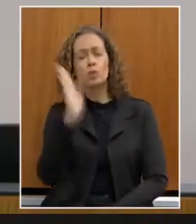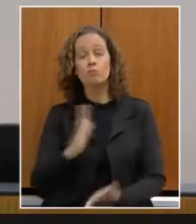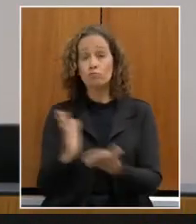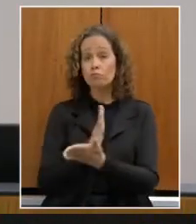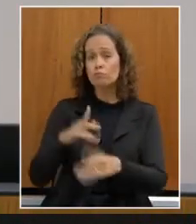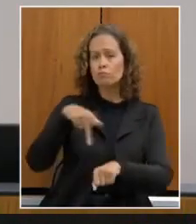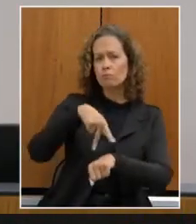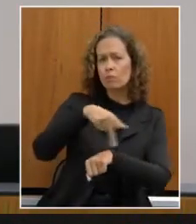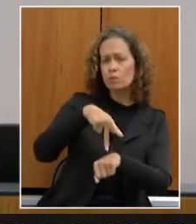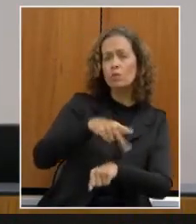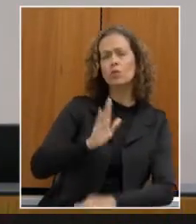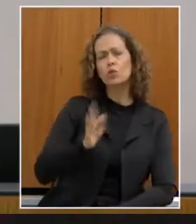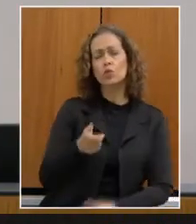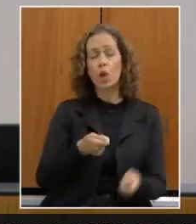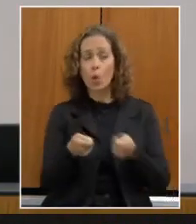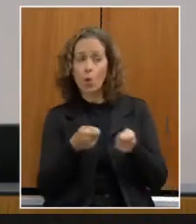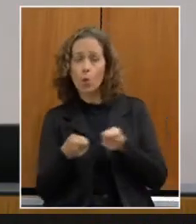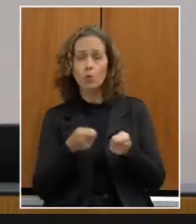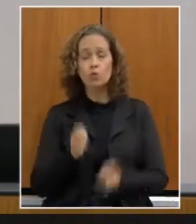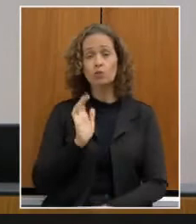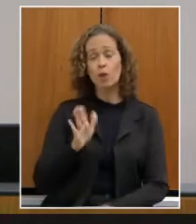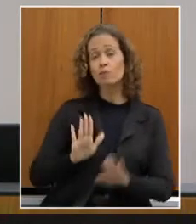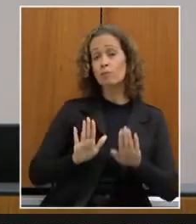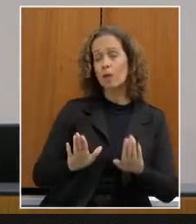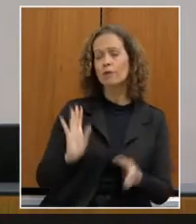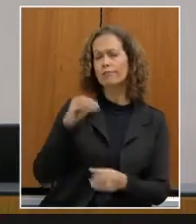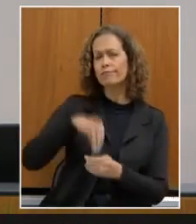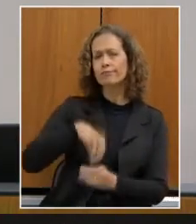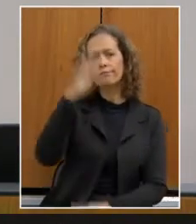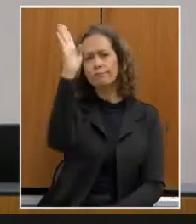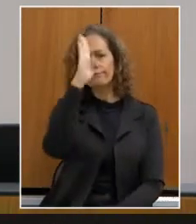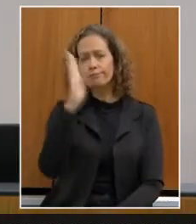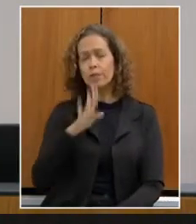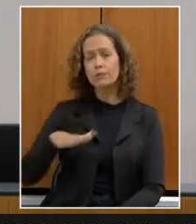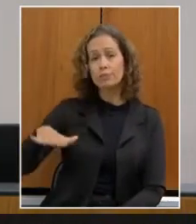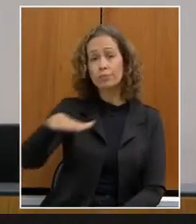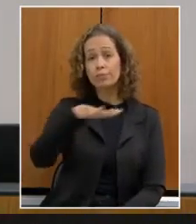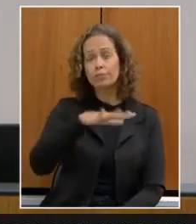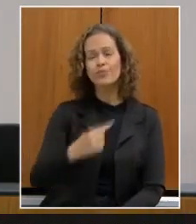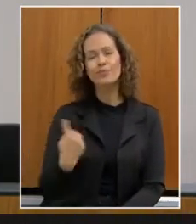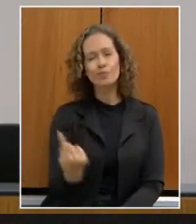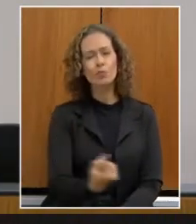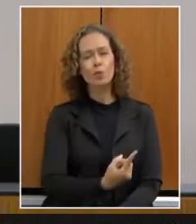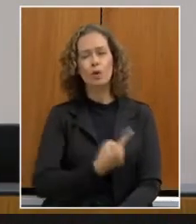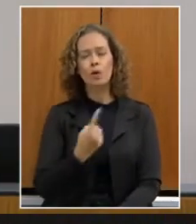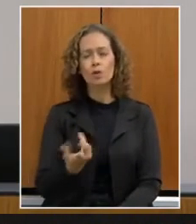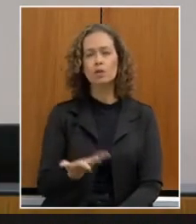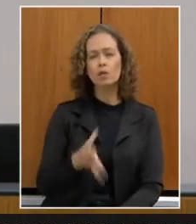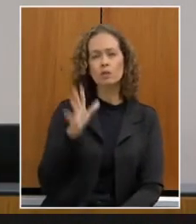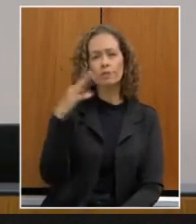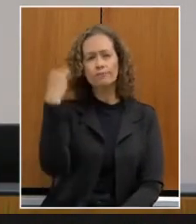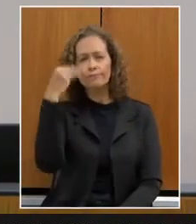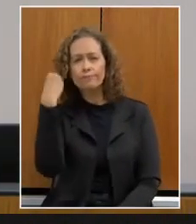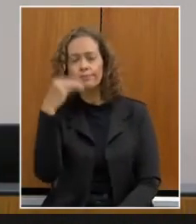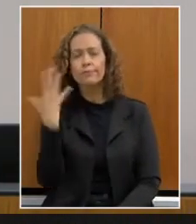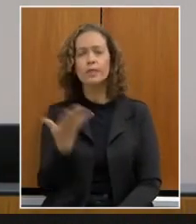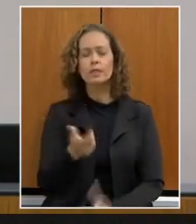controlar os casos, o número de casos, mas no Brasil, como um todo, nós estamos vendo aí um aumento do número de casos.